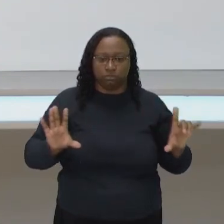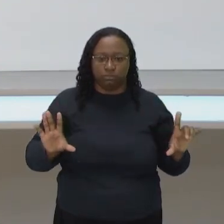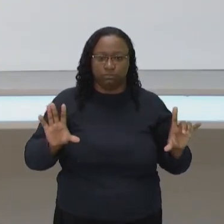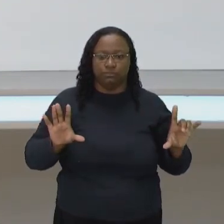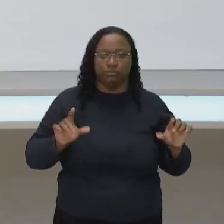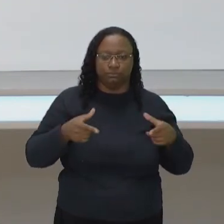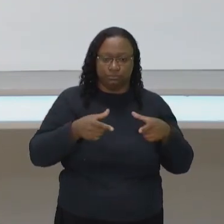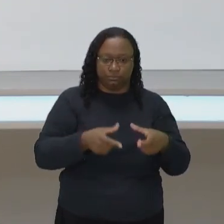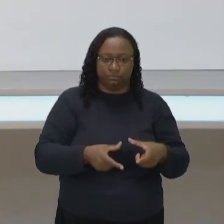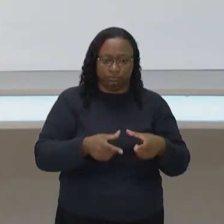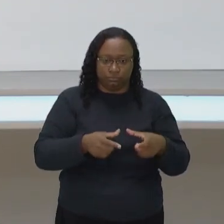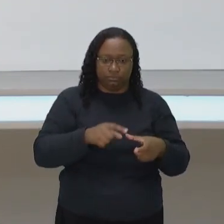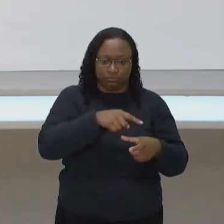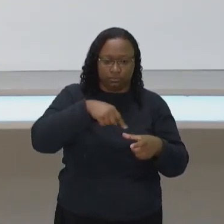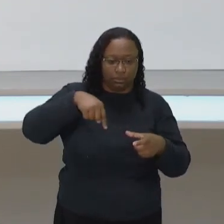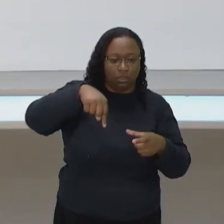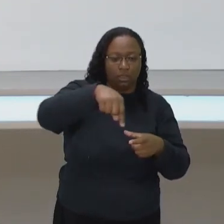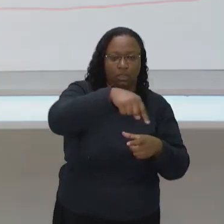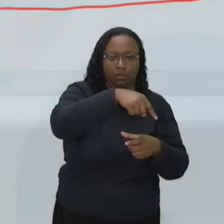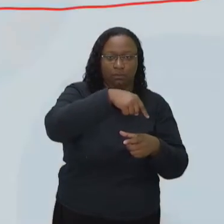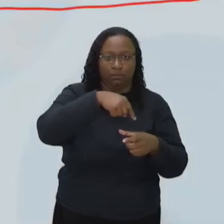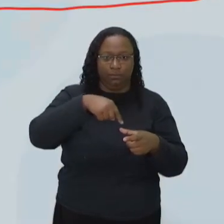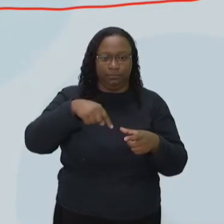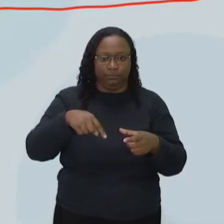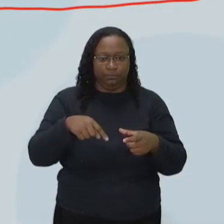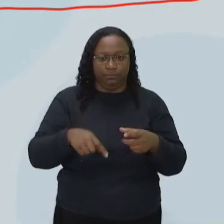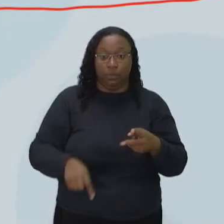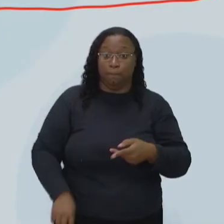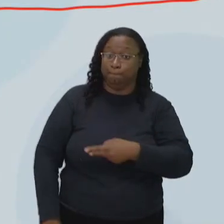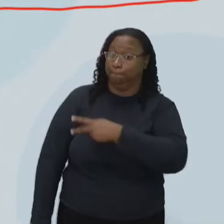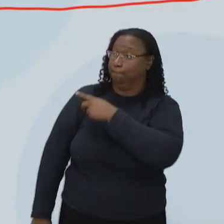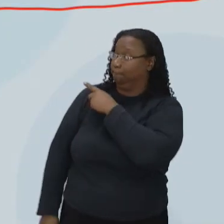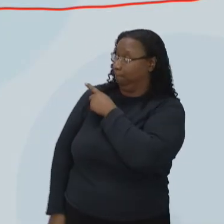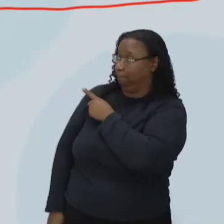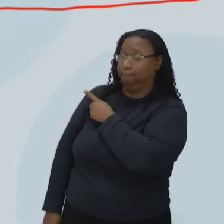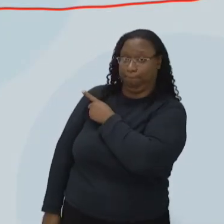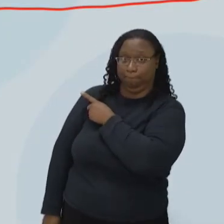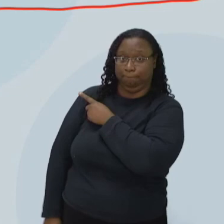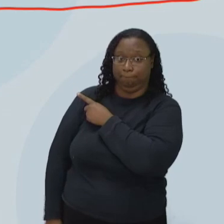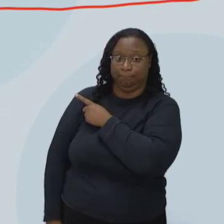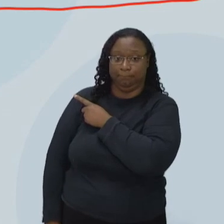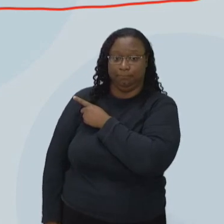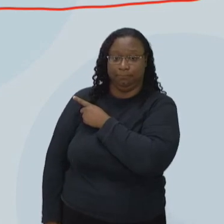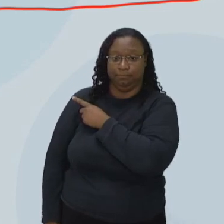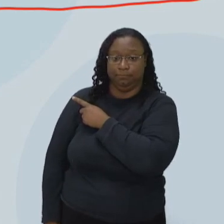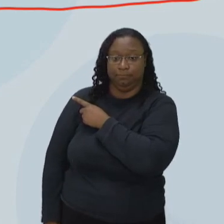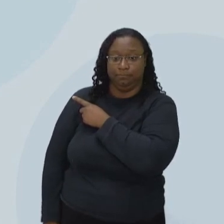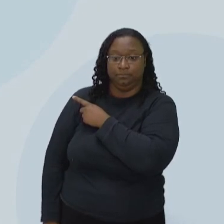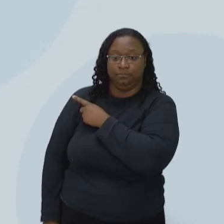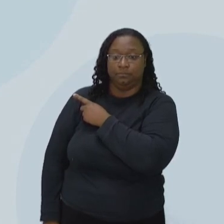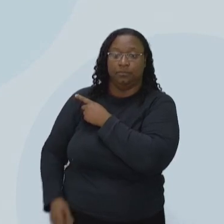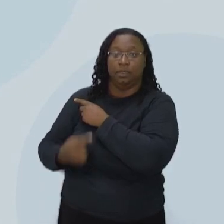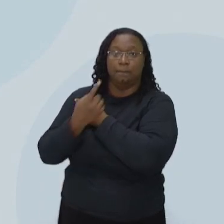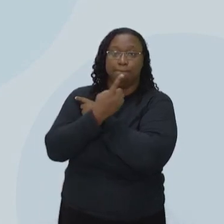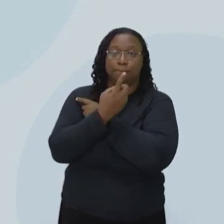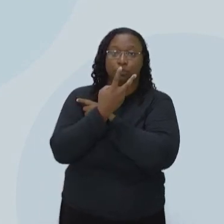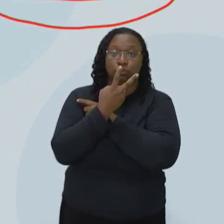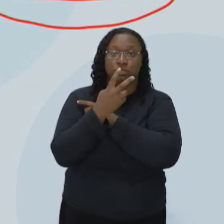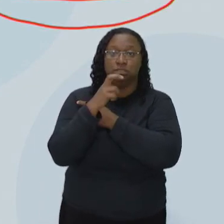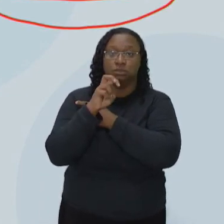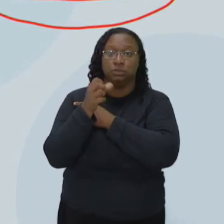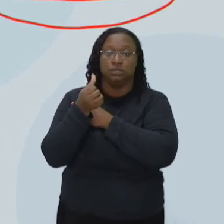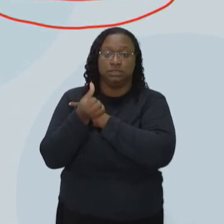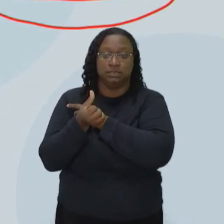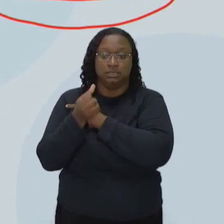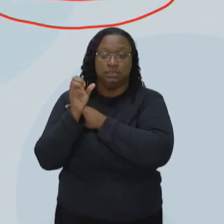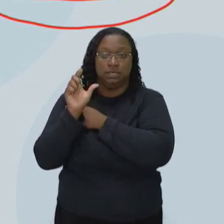em volta, que deu 1.256, mostra lá para mim, por favor, ó. Mais 40 mil lux